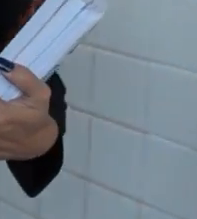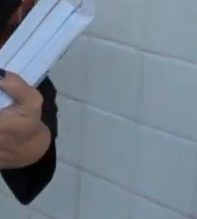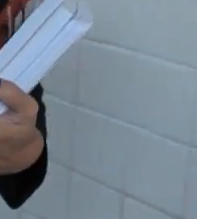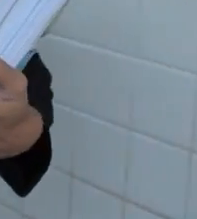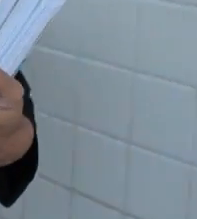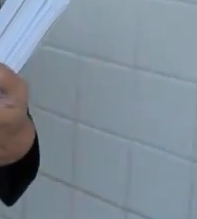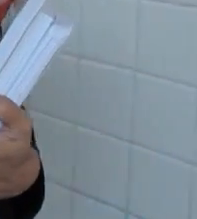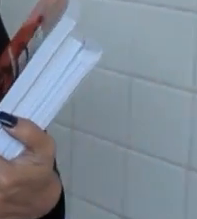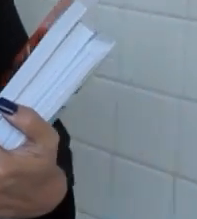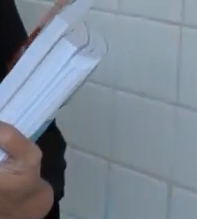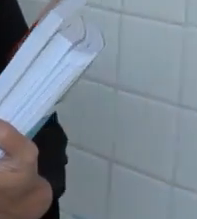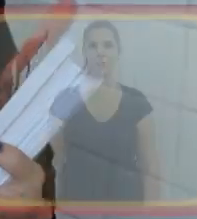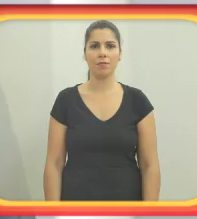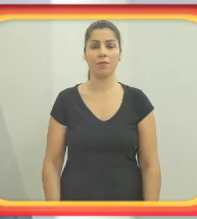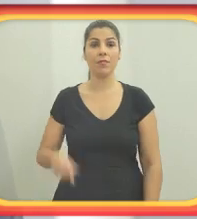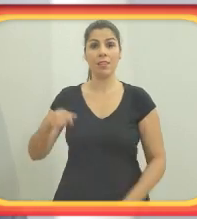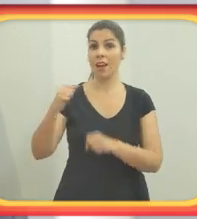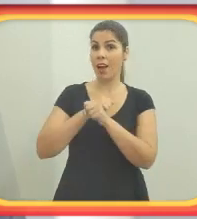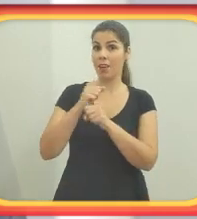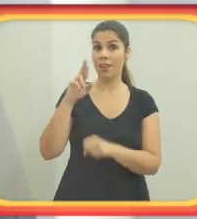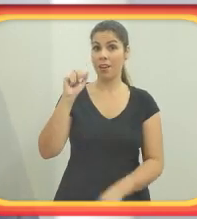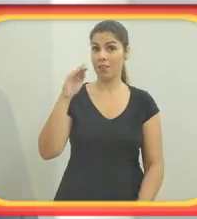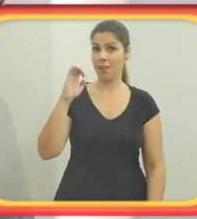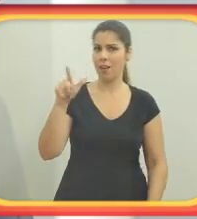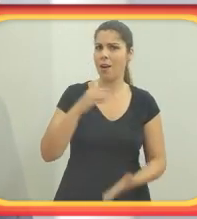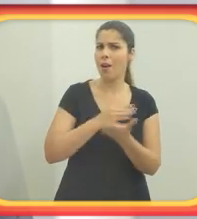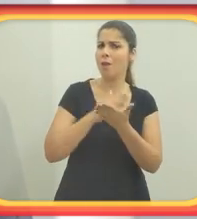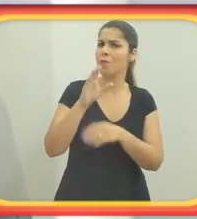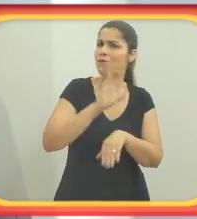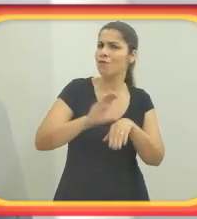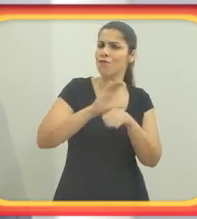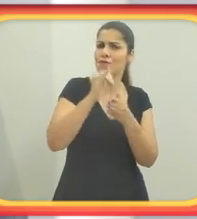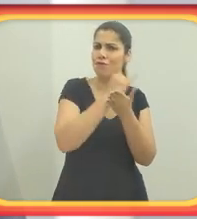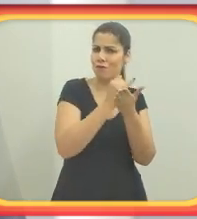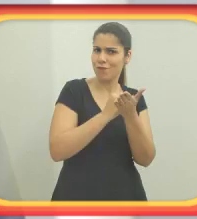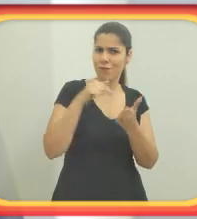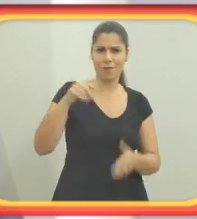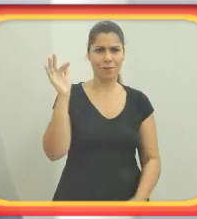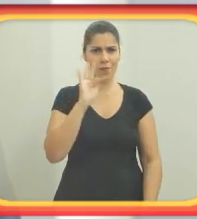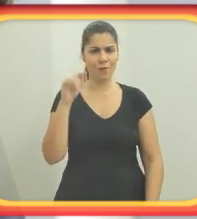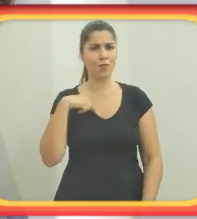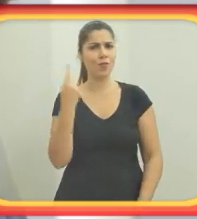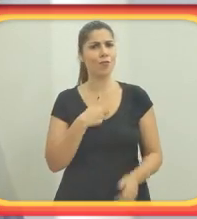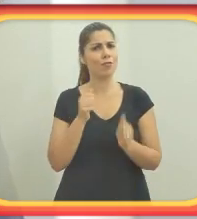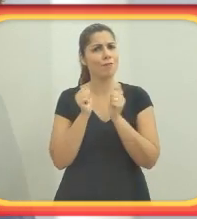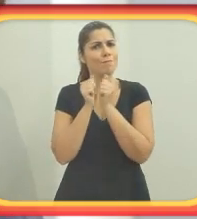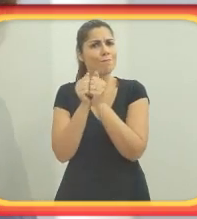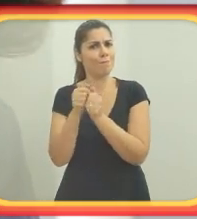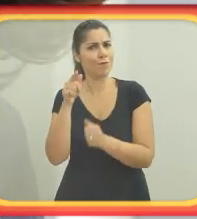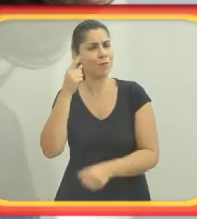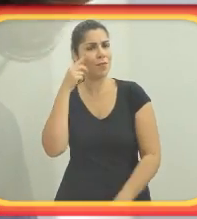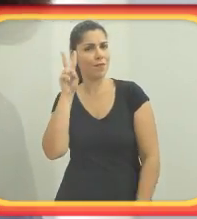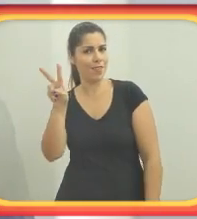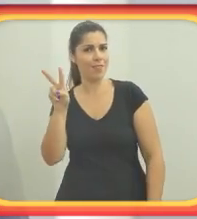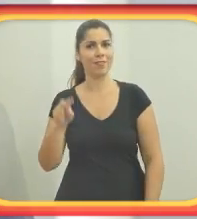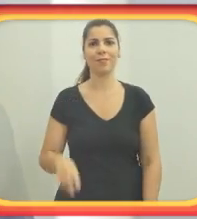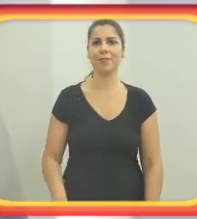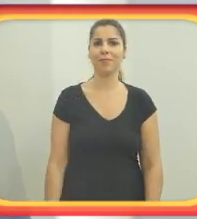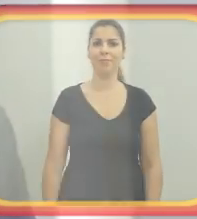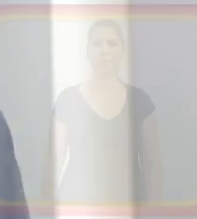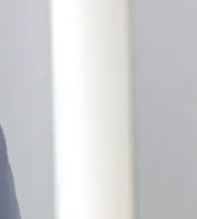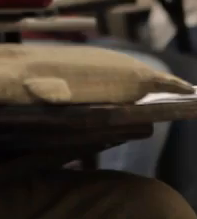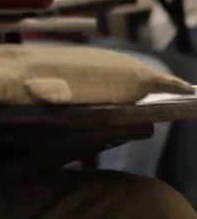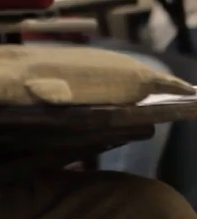azulejos brancos. Este ano, Rafaela começou a cursar design gráfico na faculdade. Nossa equipe foi até